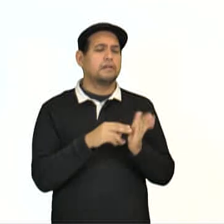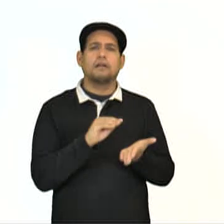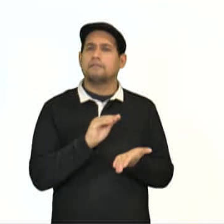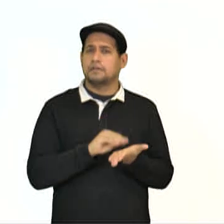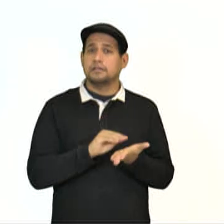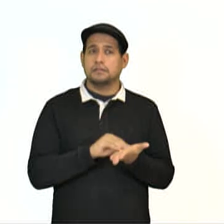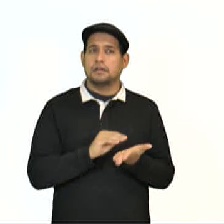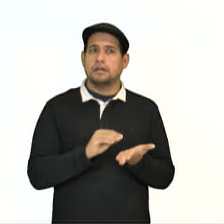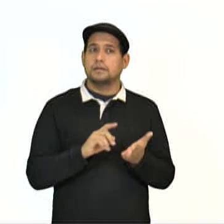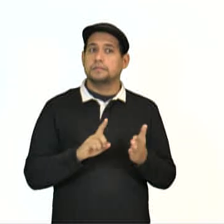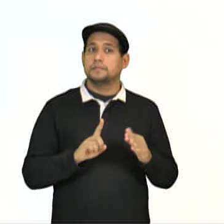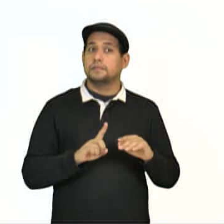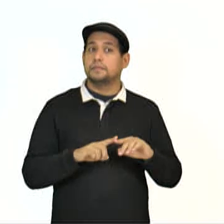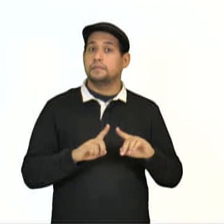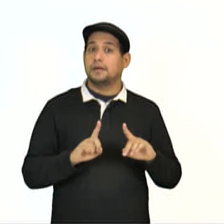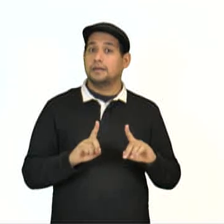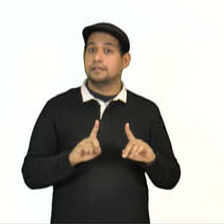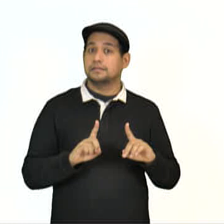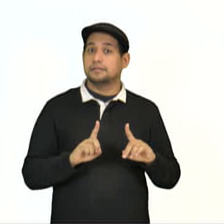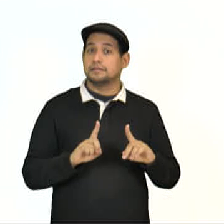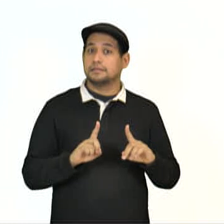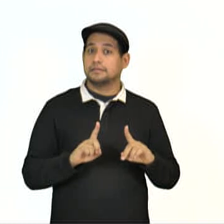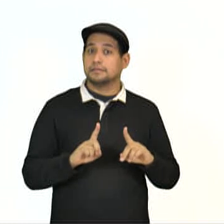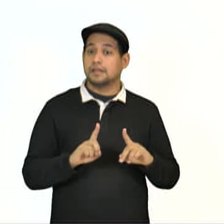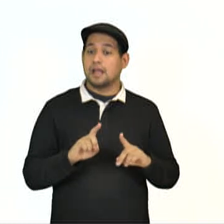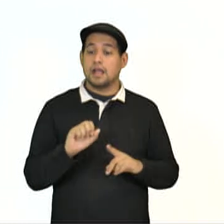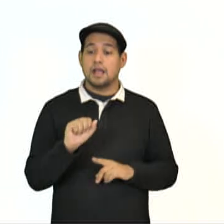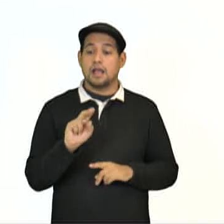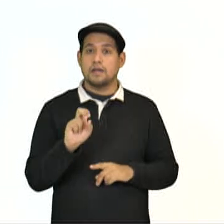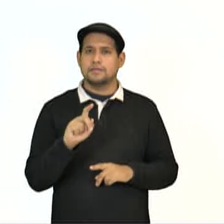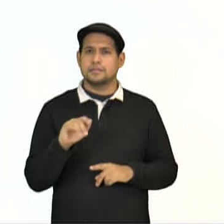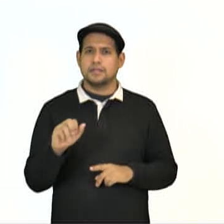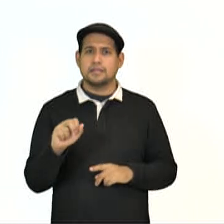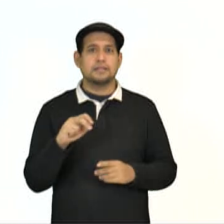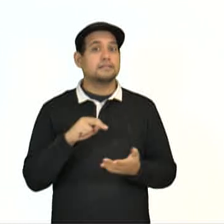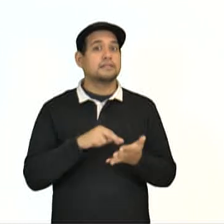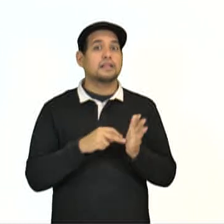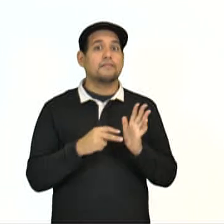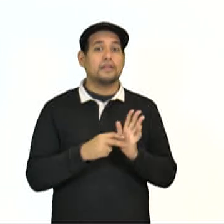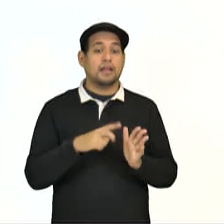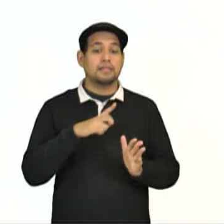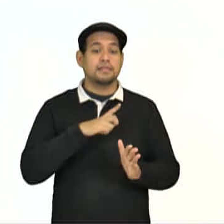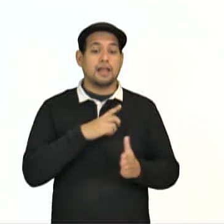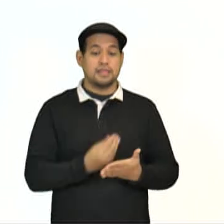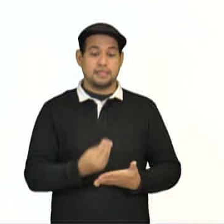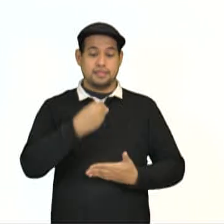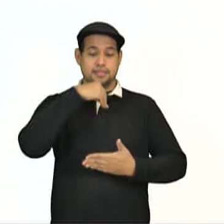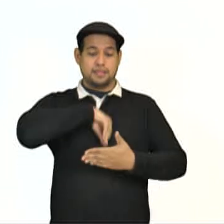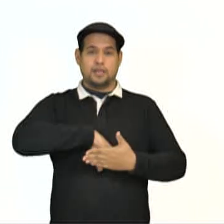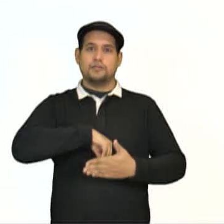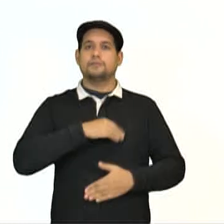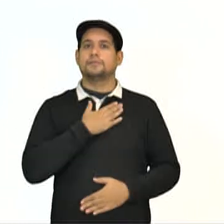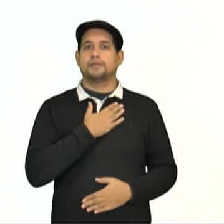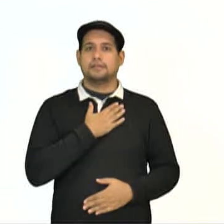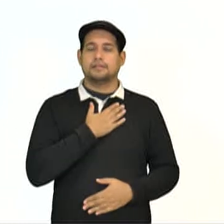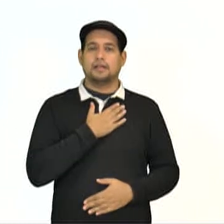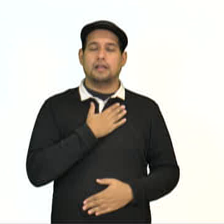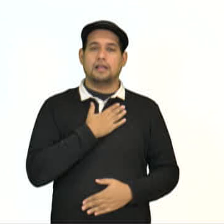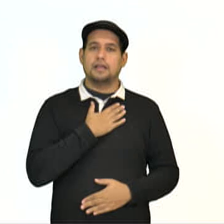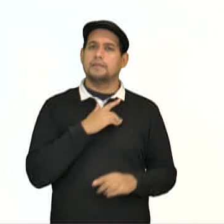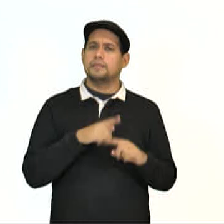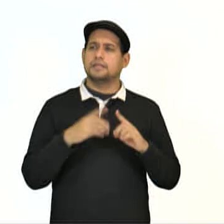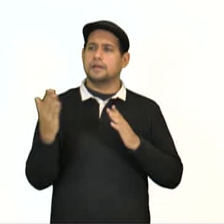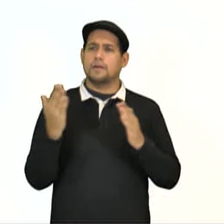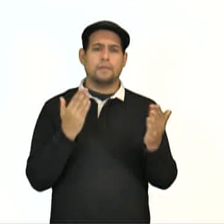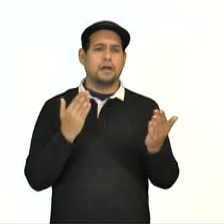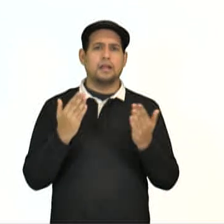com a falta. E a ausência é um estar em mim. Perceba que a metáfora, a comparação nesses poemas, elas